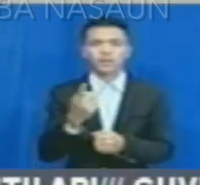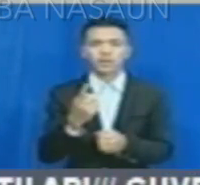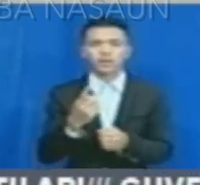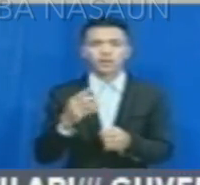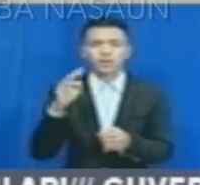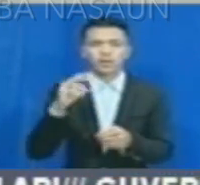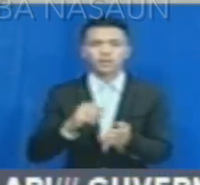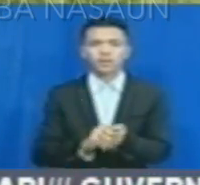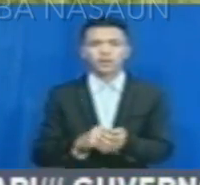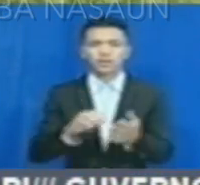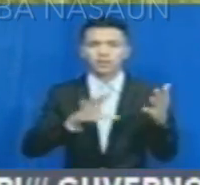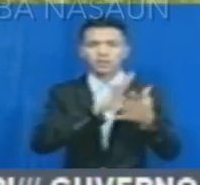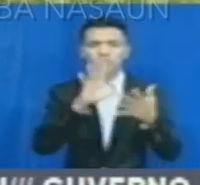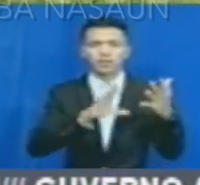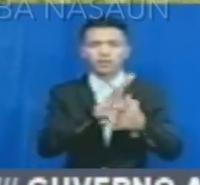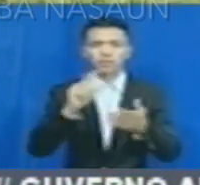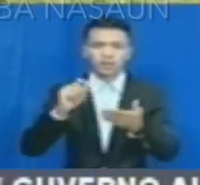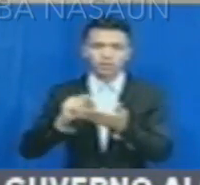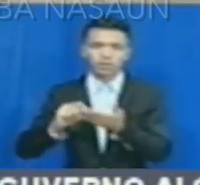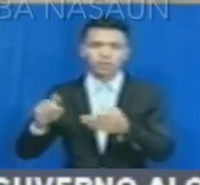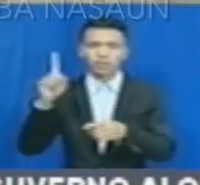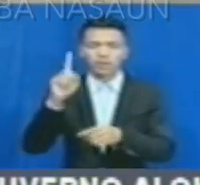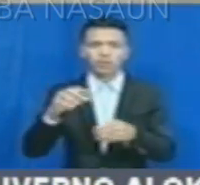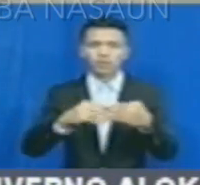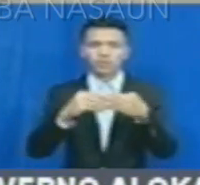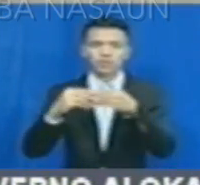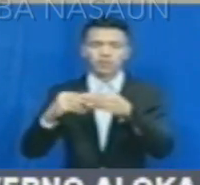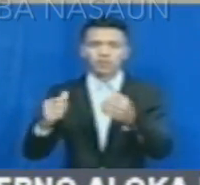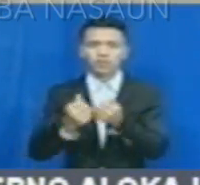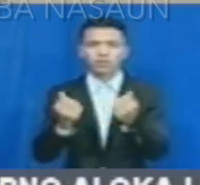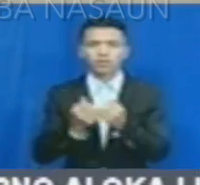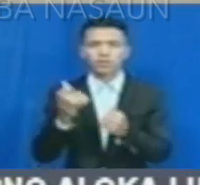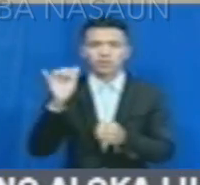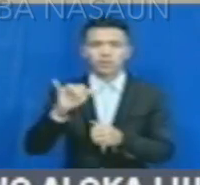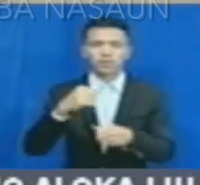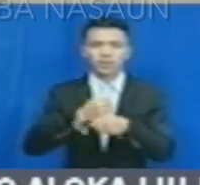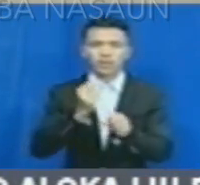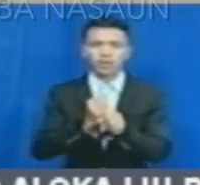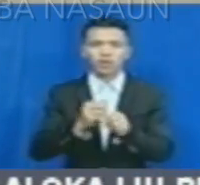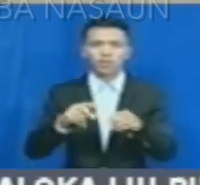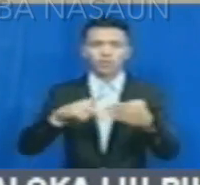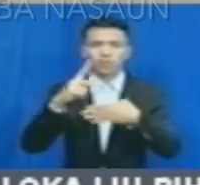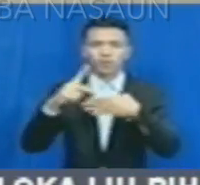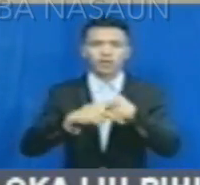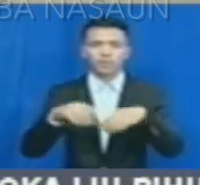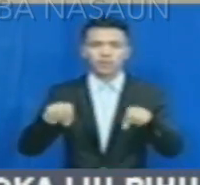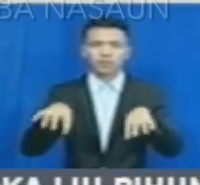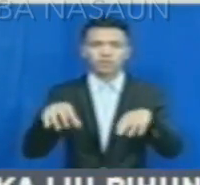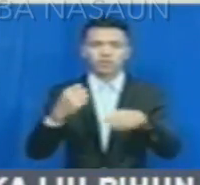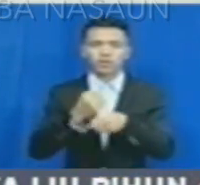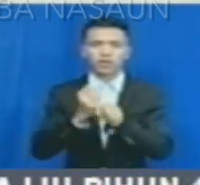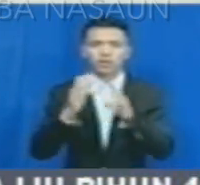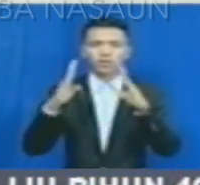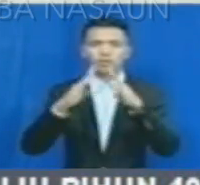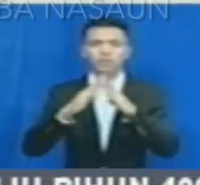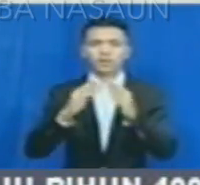nina parte se celebra acordo ida, o administrador posto administrativo Sira, onde implementa programa Mão de Obra né. O